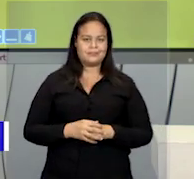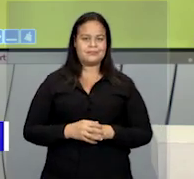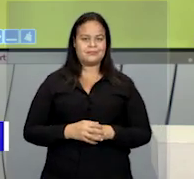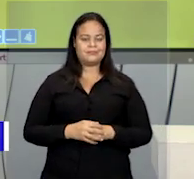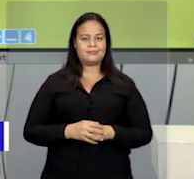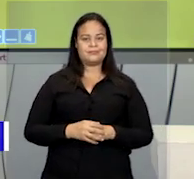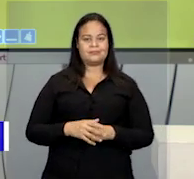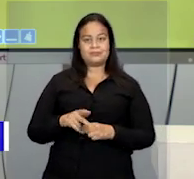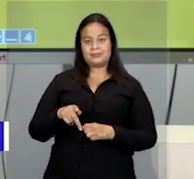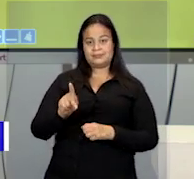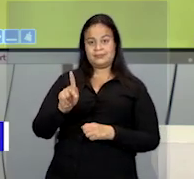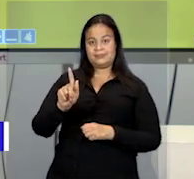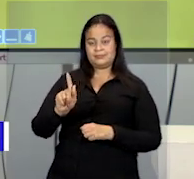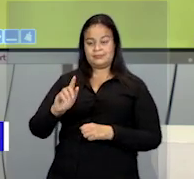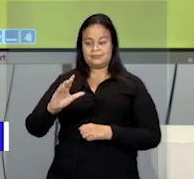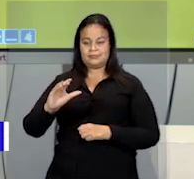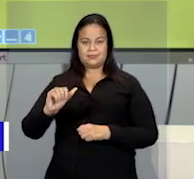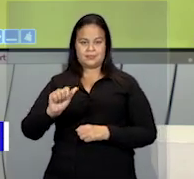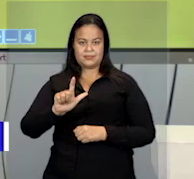quilocaloria.